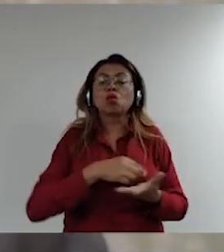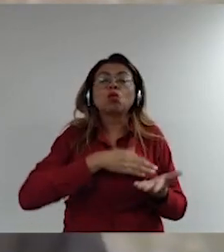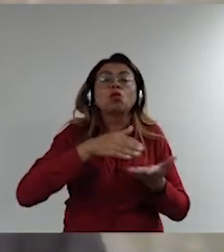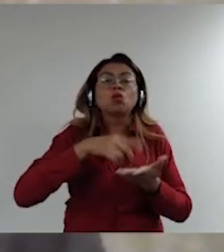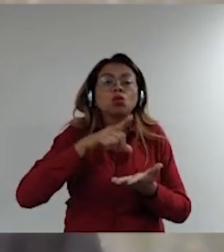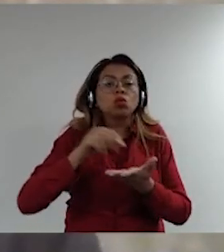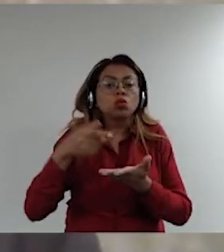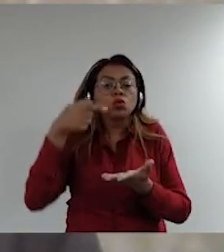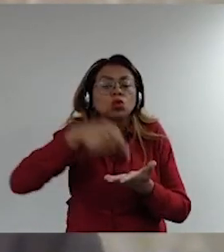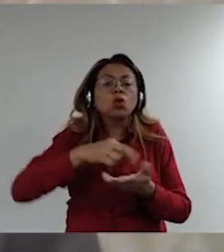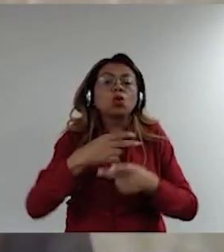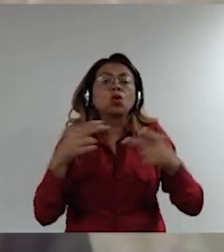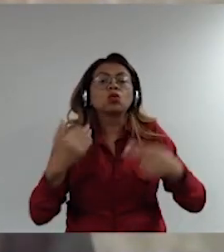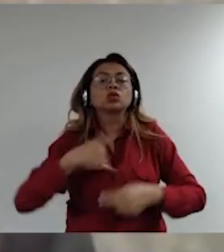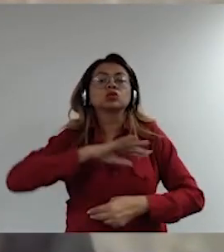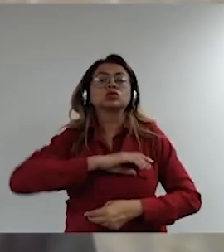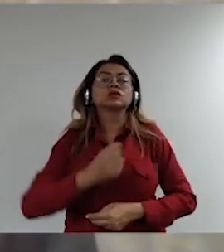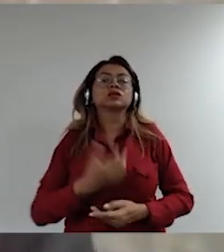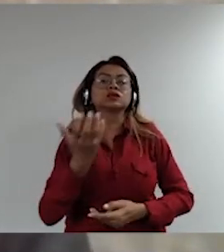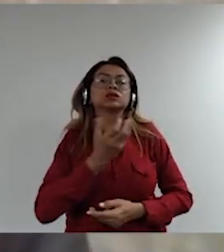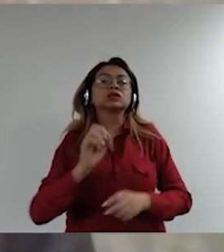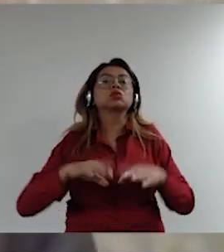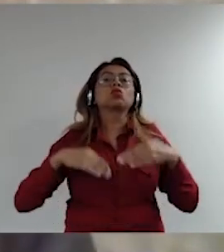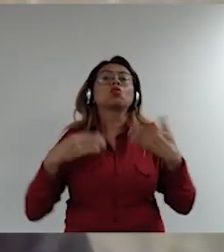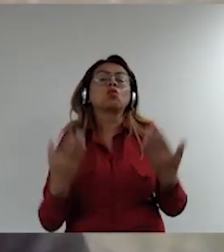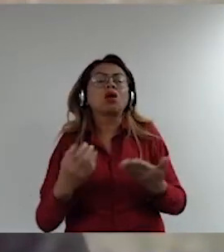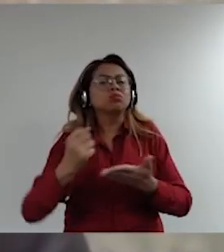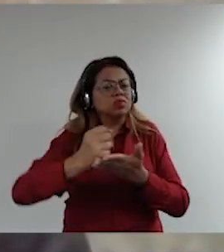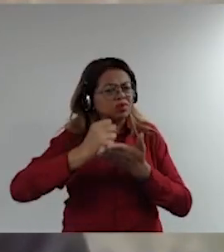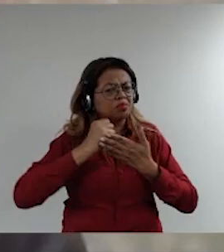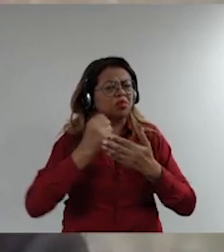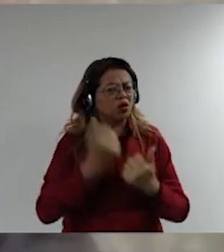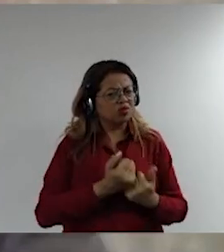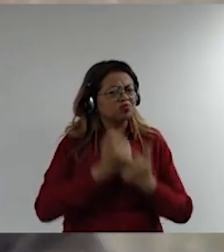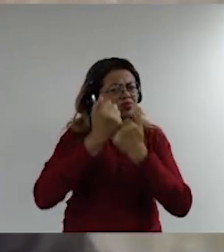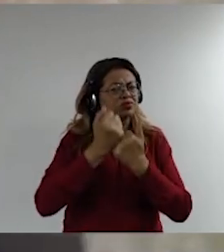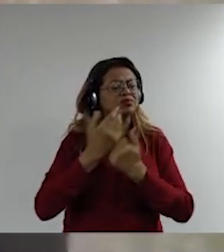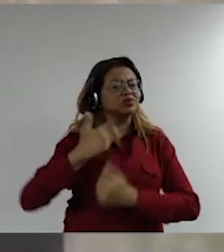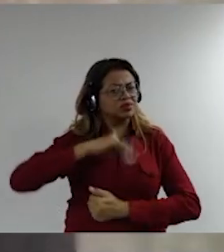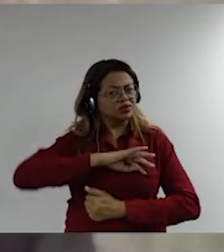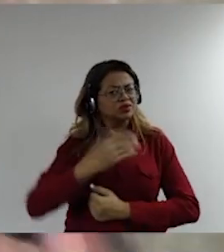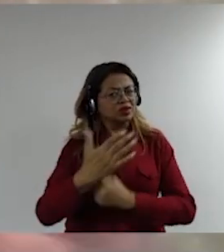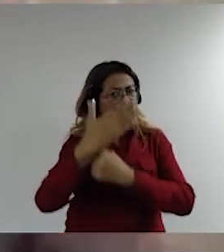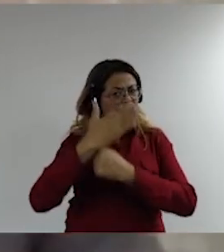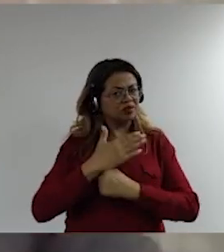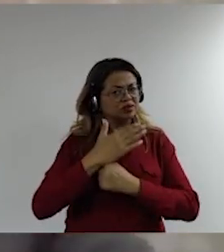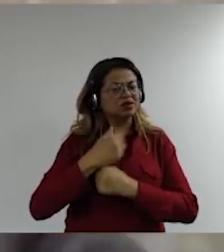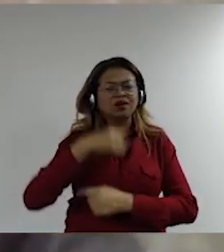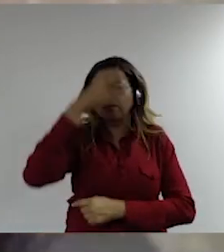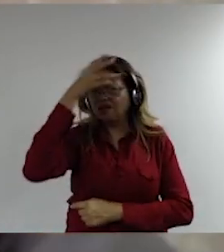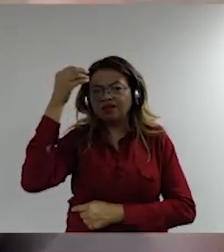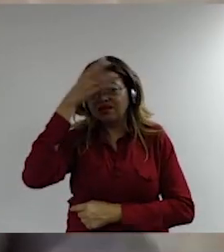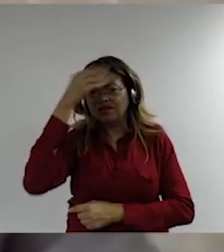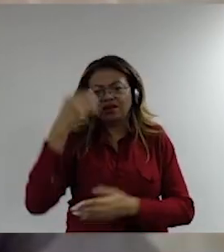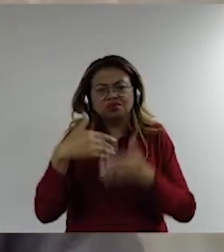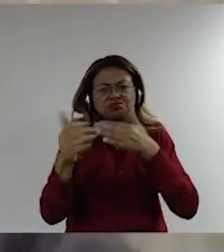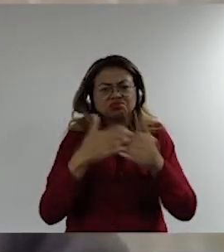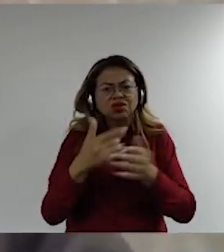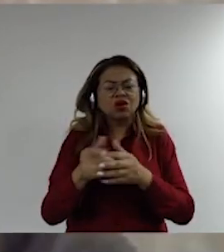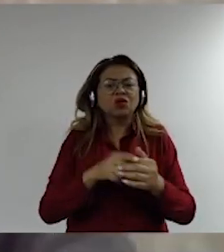gente quer de vocês é o apoio. Nos apoiem, nos ajudem, venham somar, esqueçam